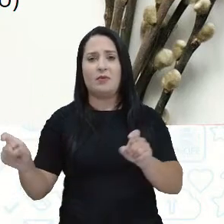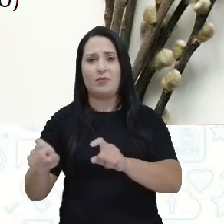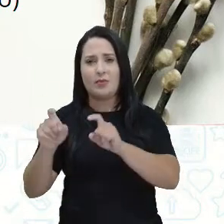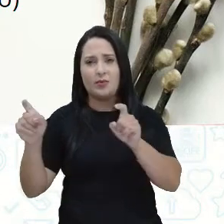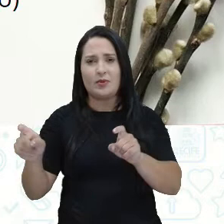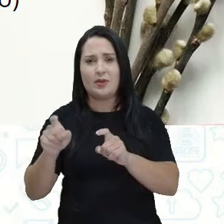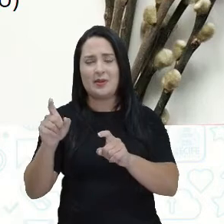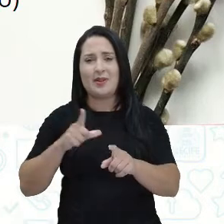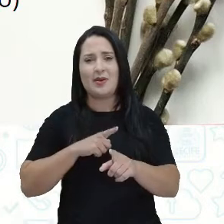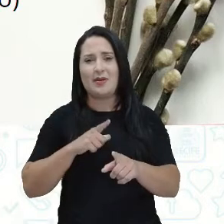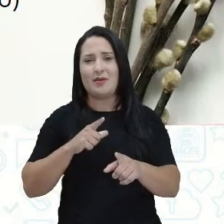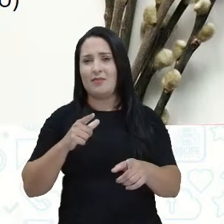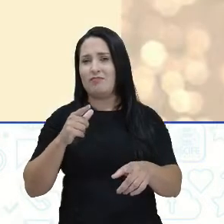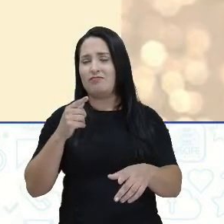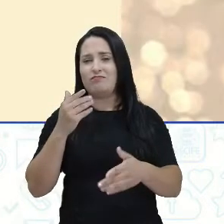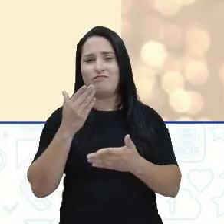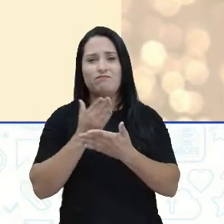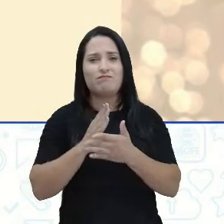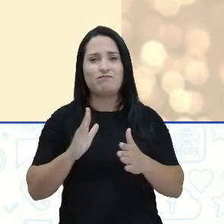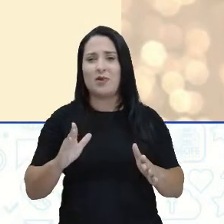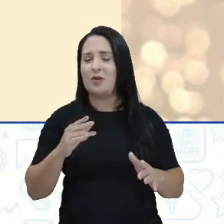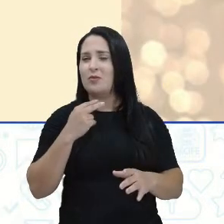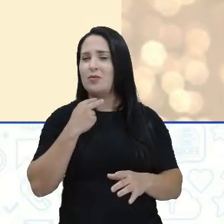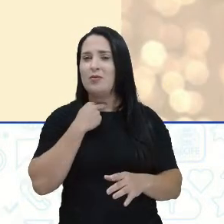quebrando essa relação, tá?